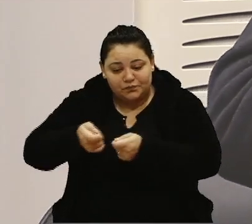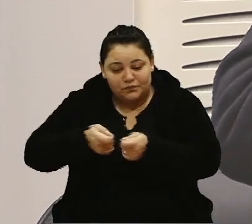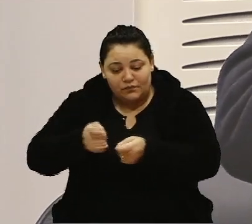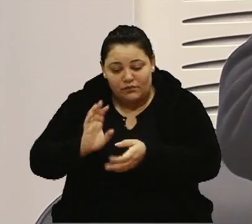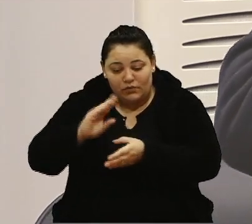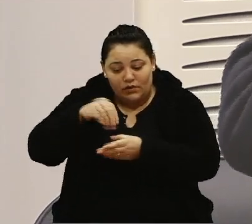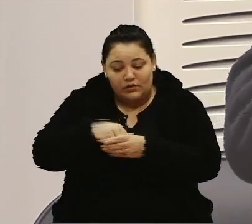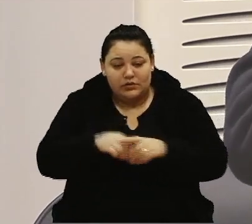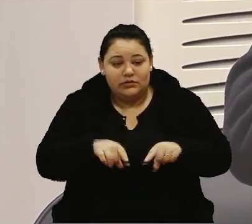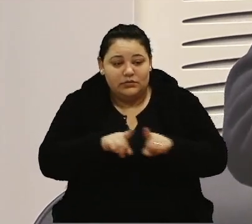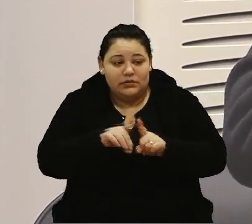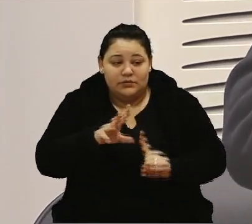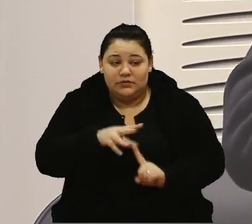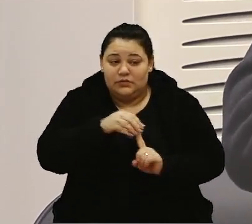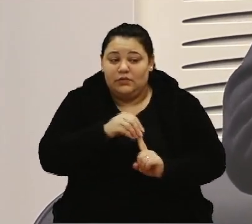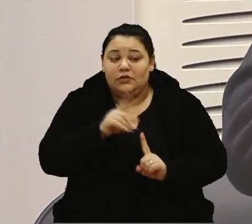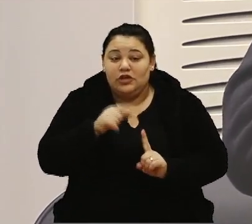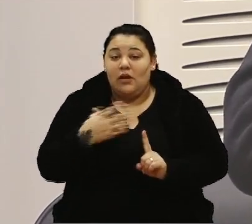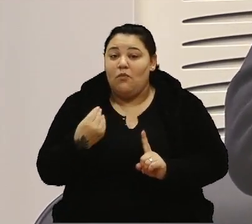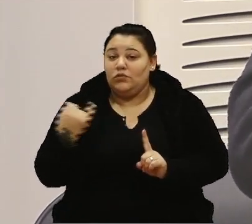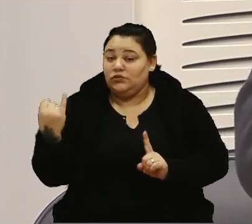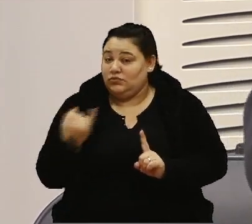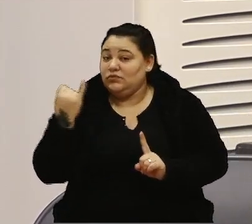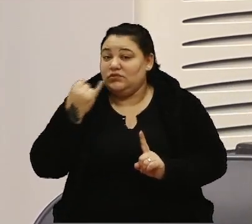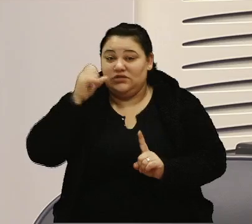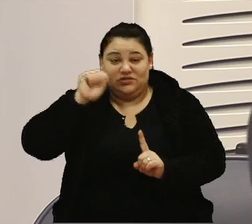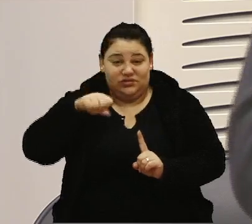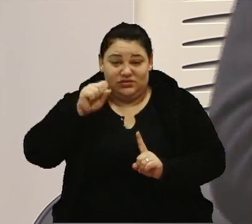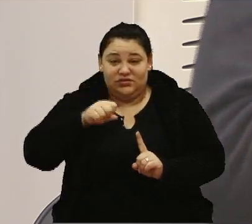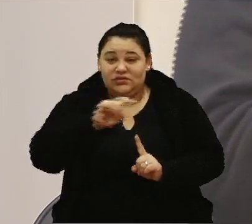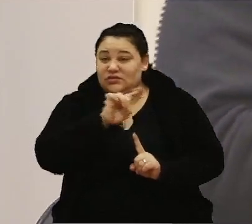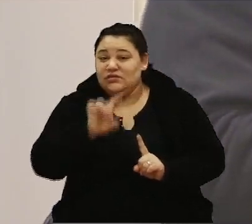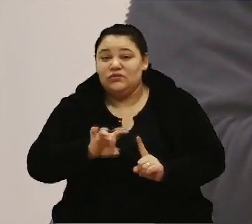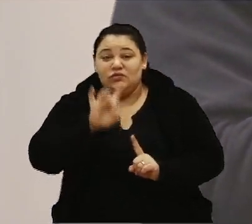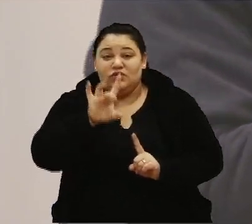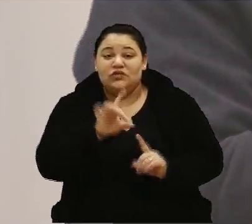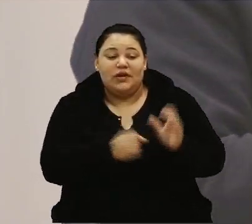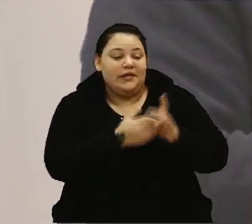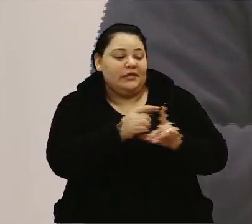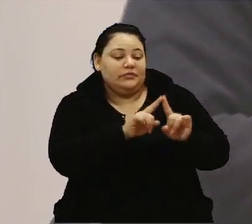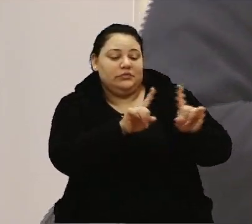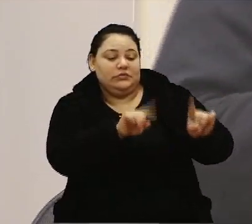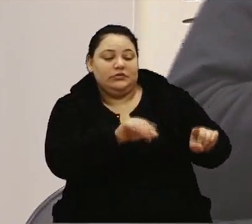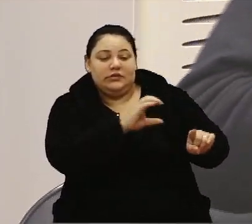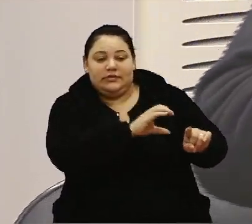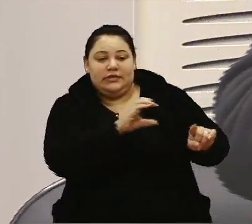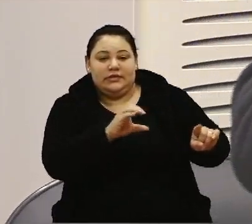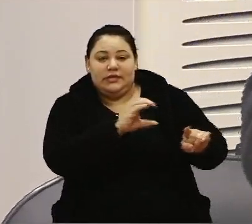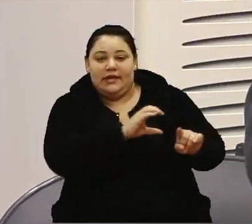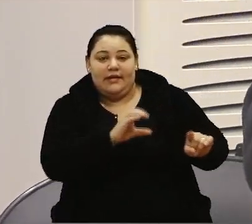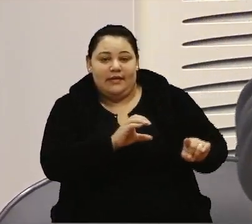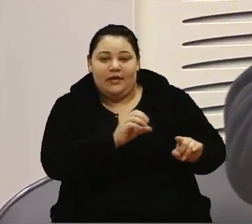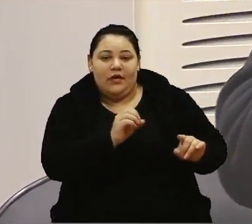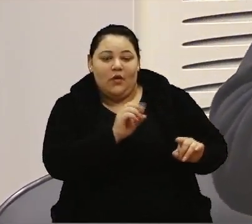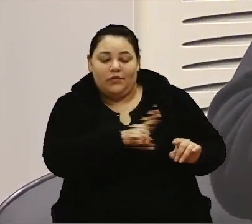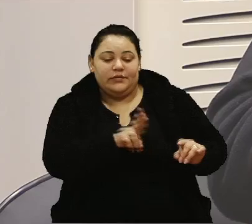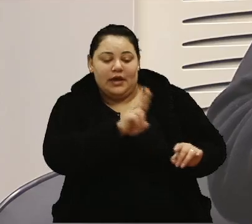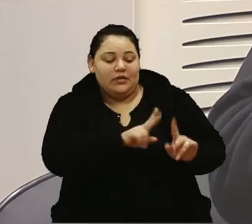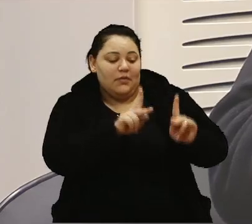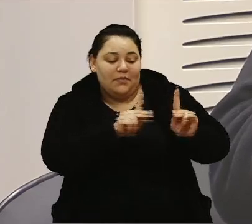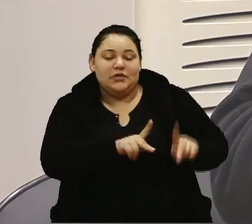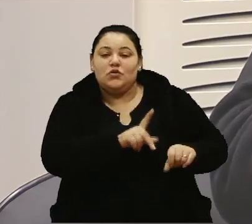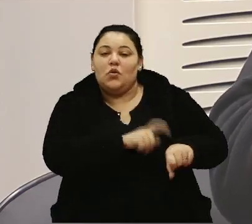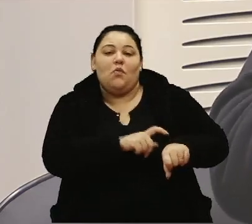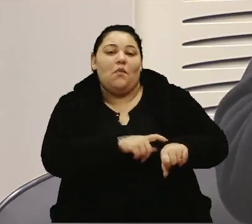interno, inclusive, isso é muito importante, né? Que não seja apenas um cargo de confiança ocupado por uma pessoa durante um